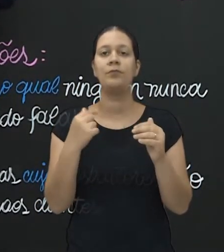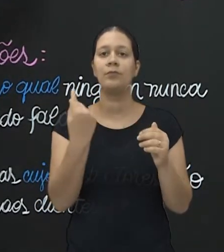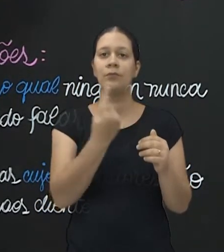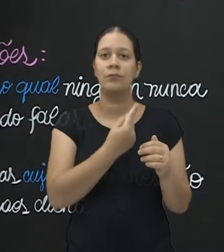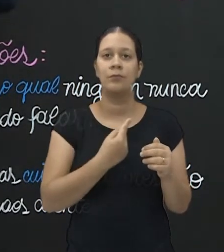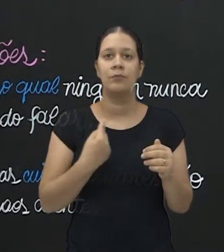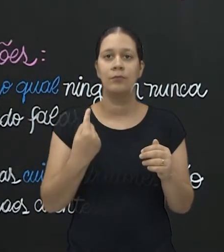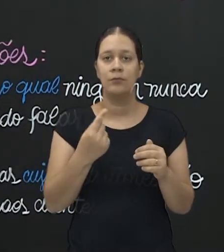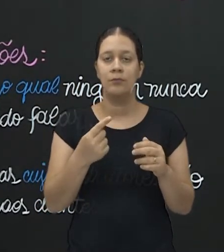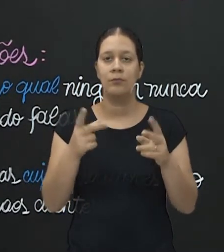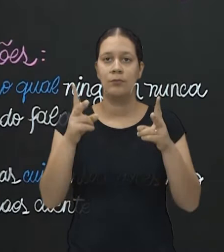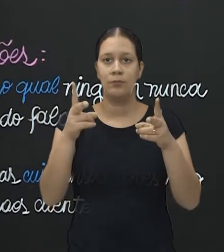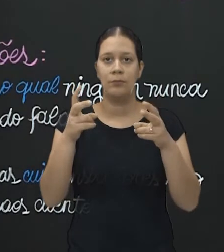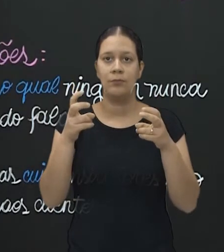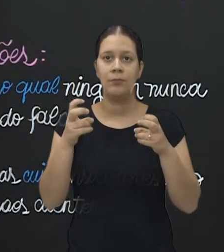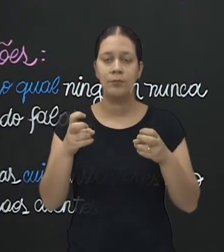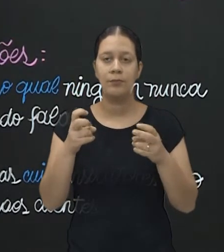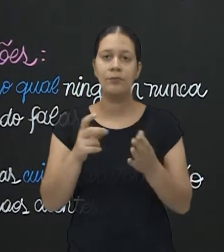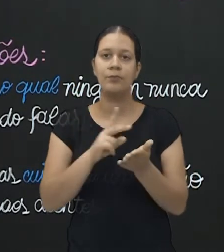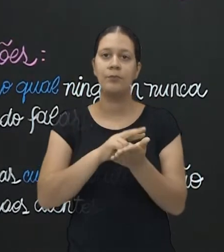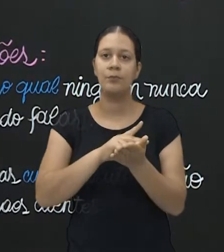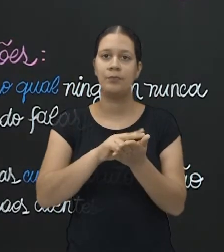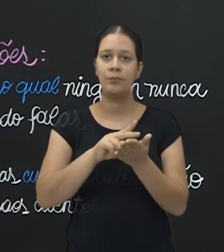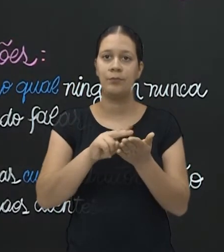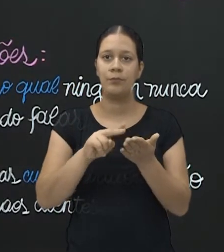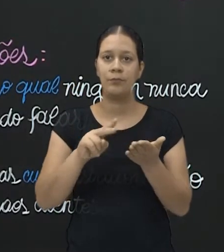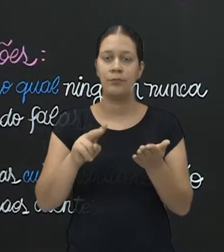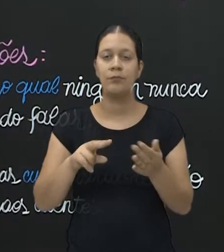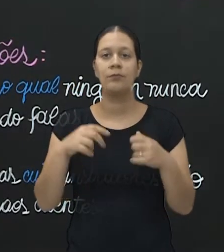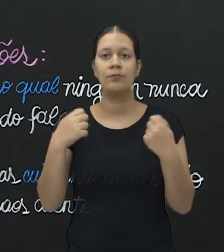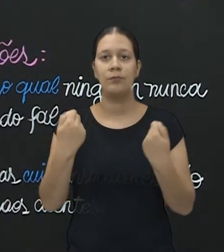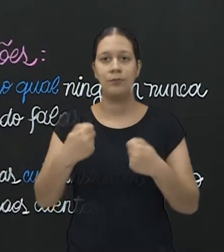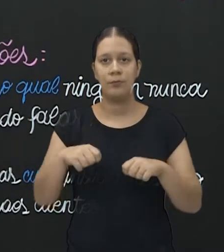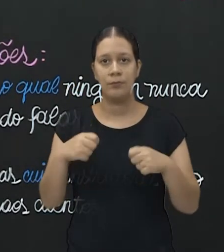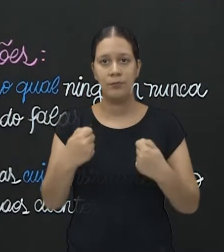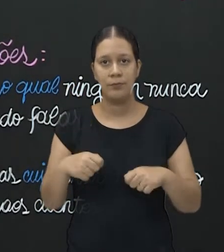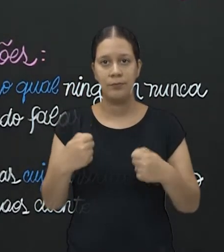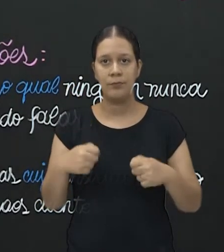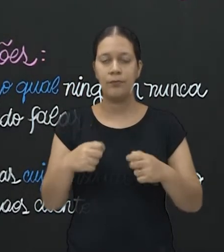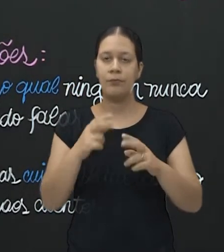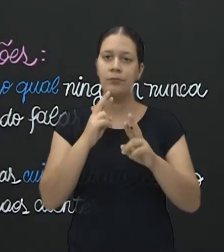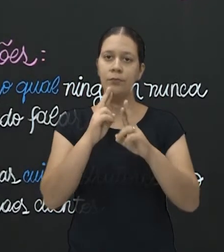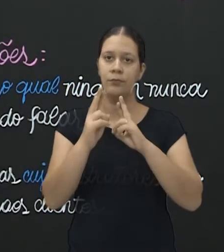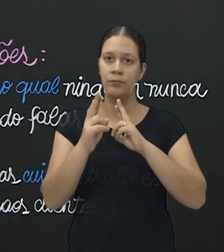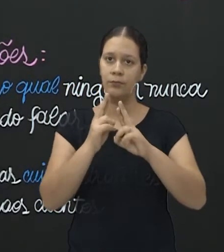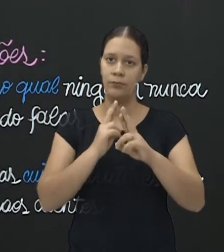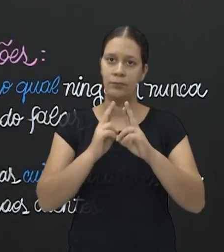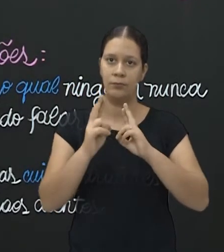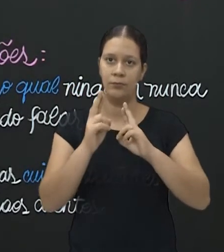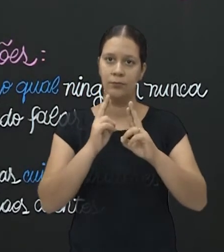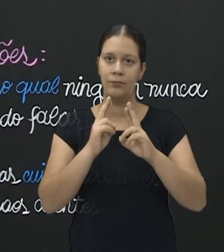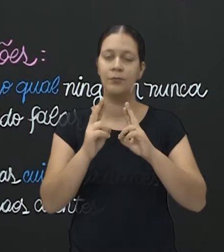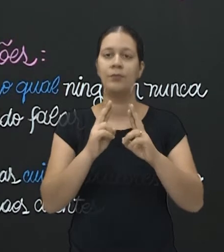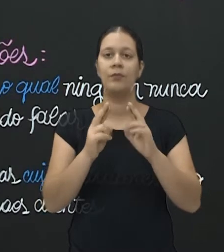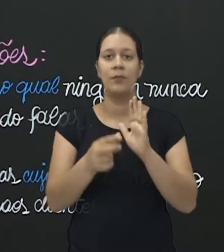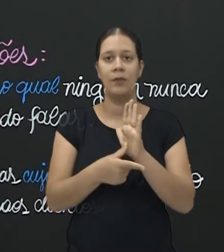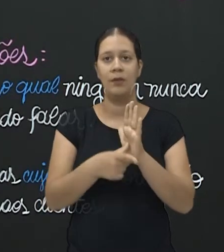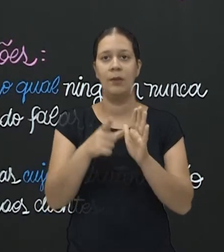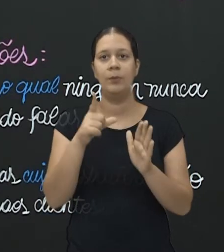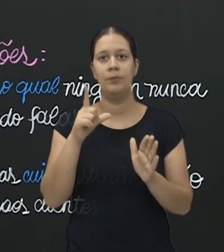já que é um pronome variável, esses pronomes precisam se relacionar de forma correta com os seus